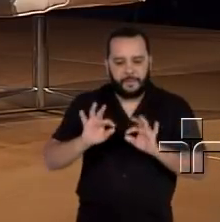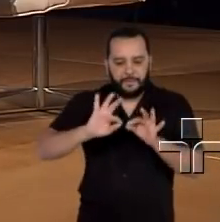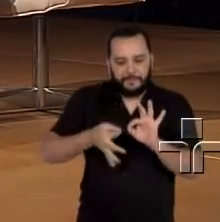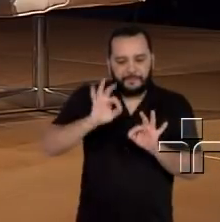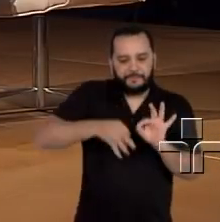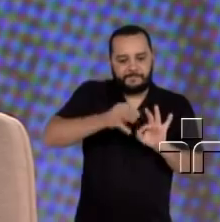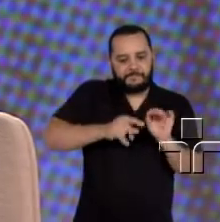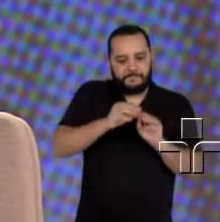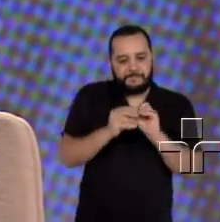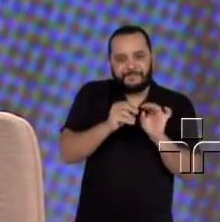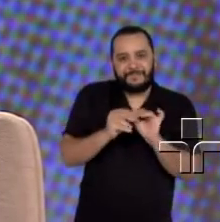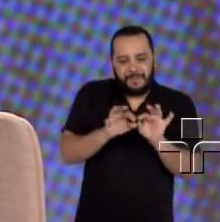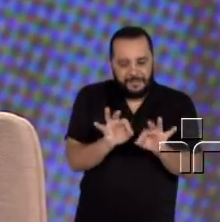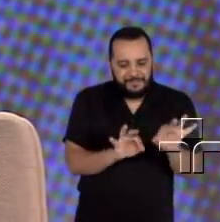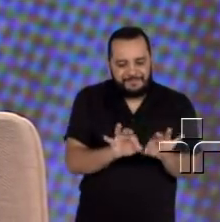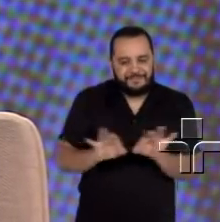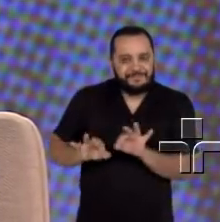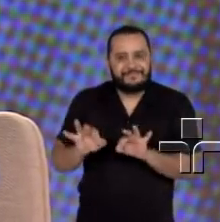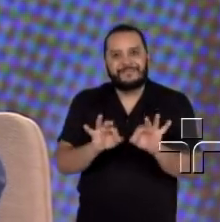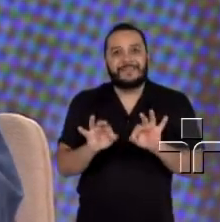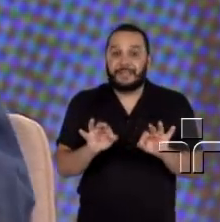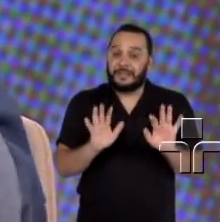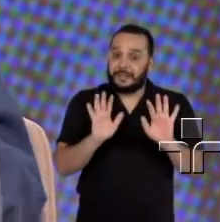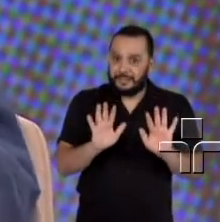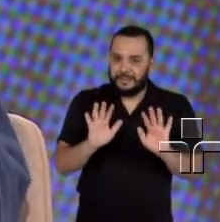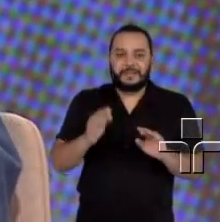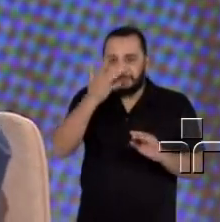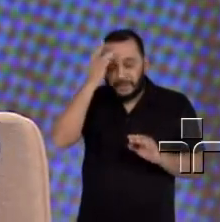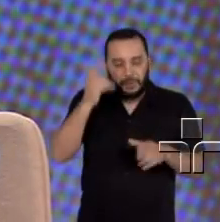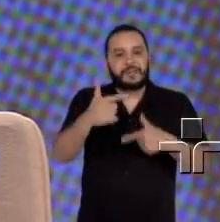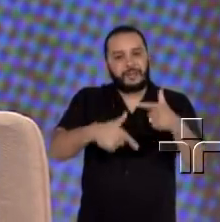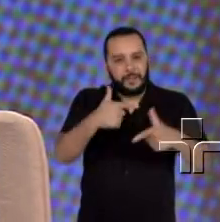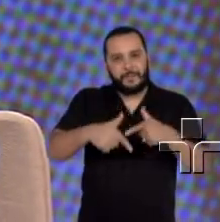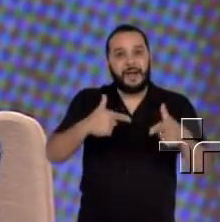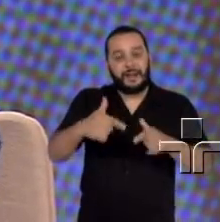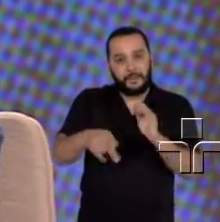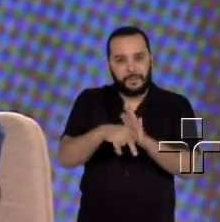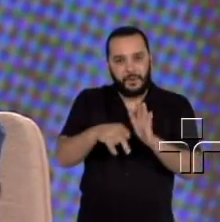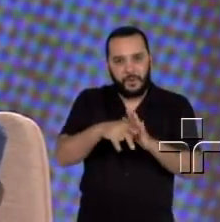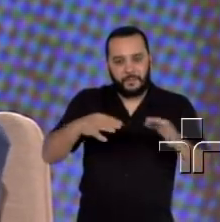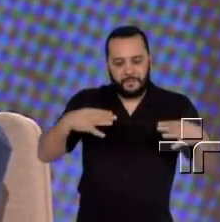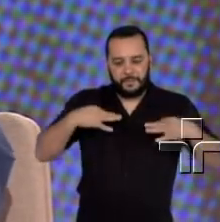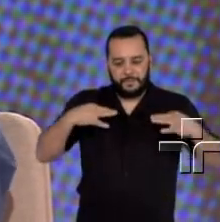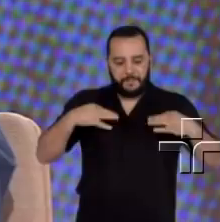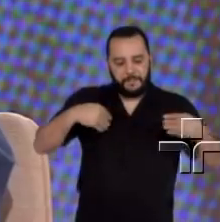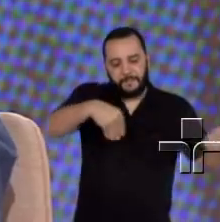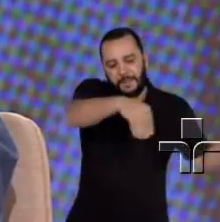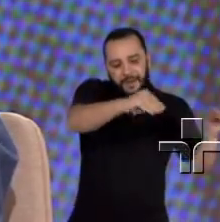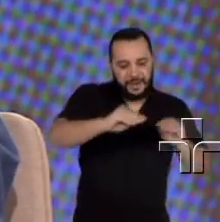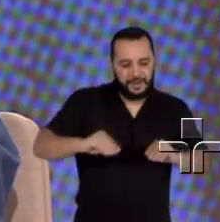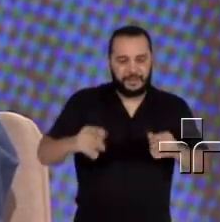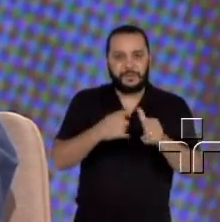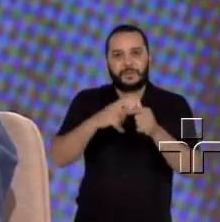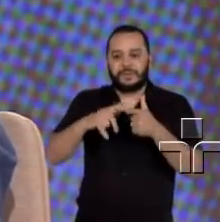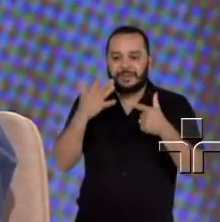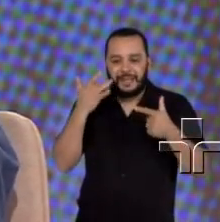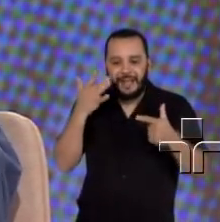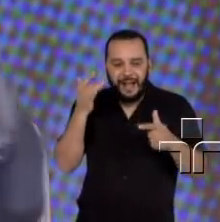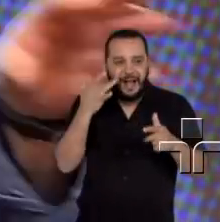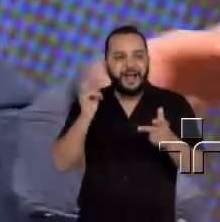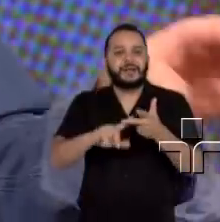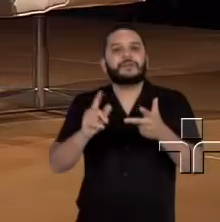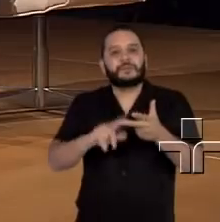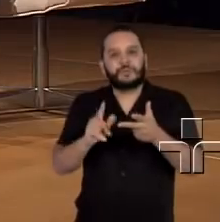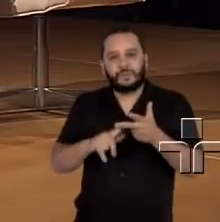sensíveis, né? Eu costumo dizer que quem lida com pano, quem lida com teatro, com cenografia, com o corpo do